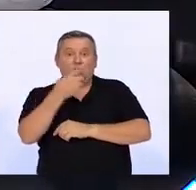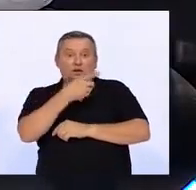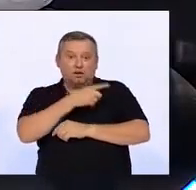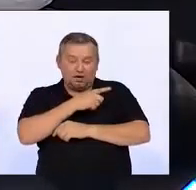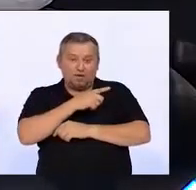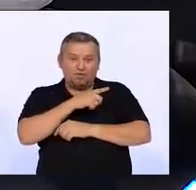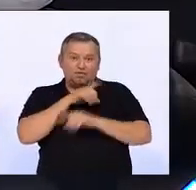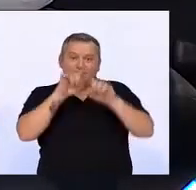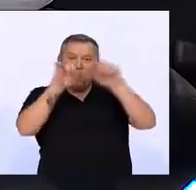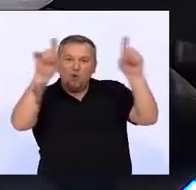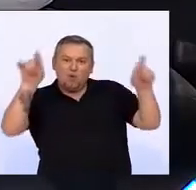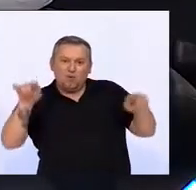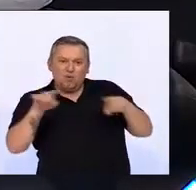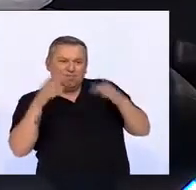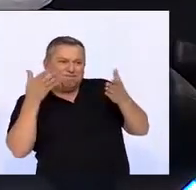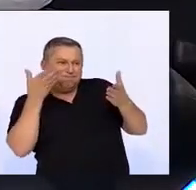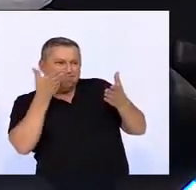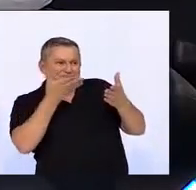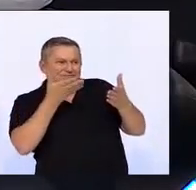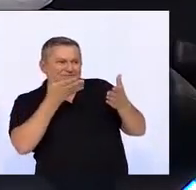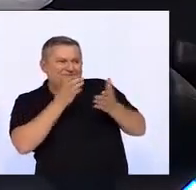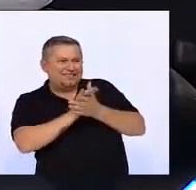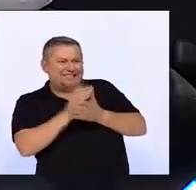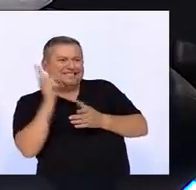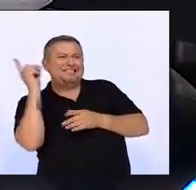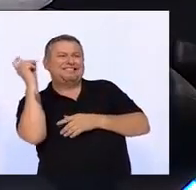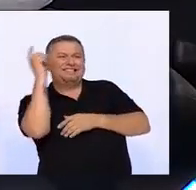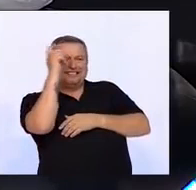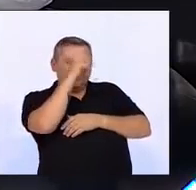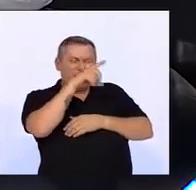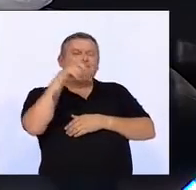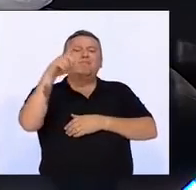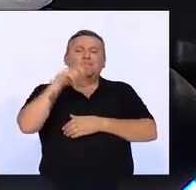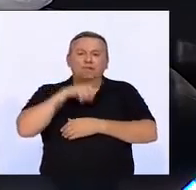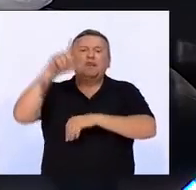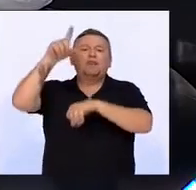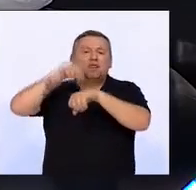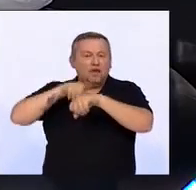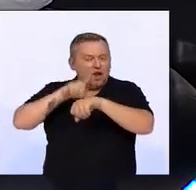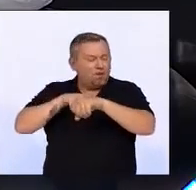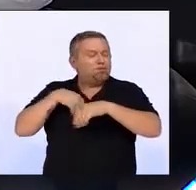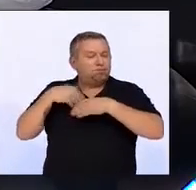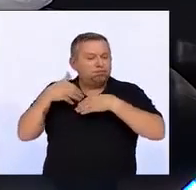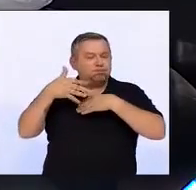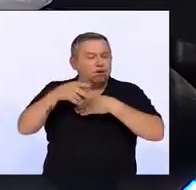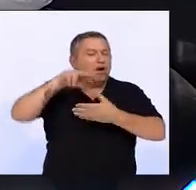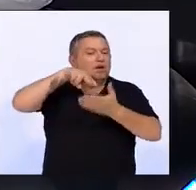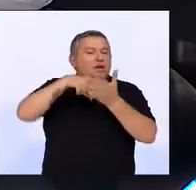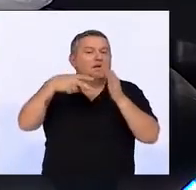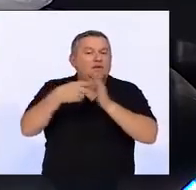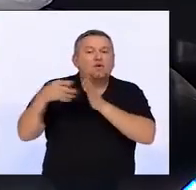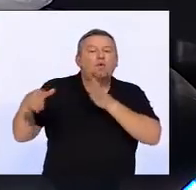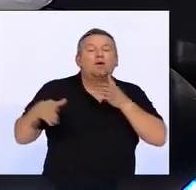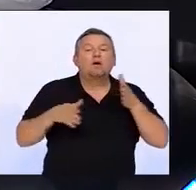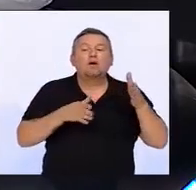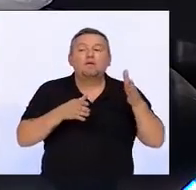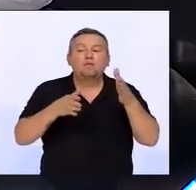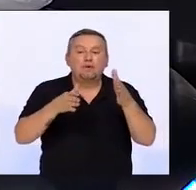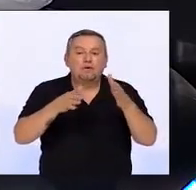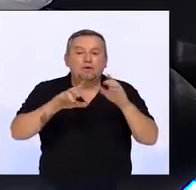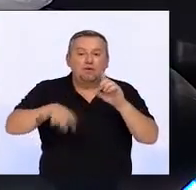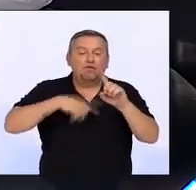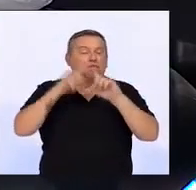muito complicado pela frente. Por isso que temos tempo ainda para encontrar esse caminho, que significa um caminho de